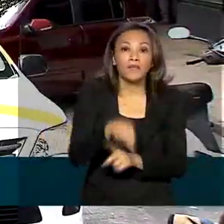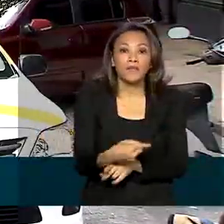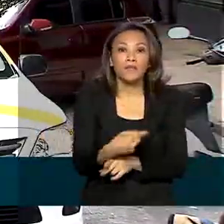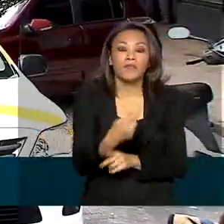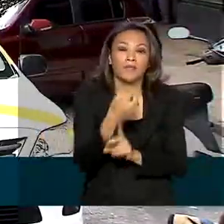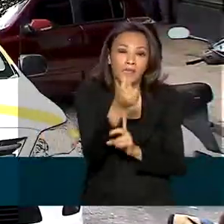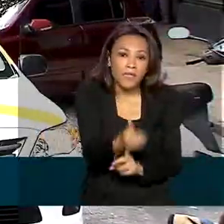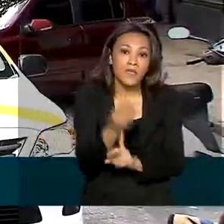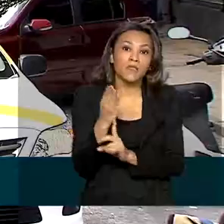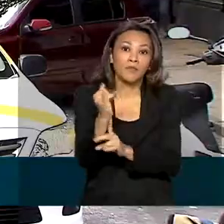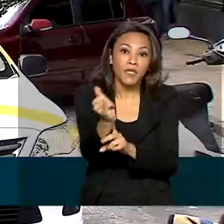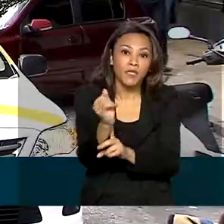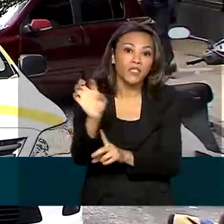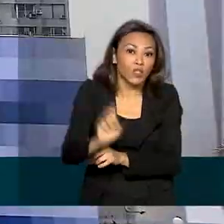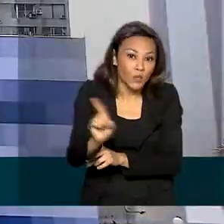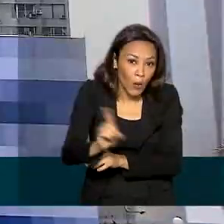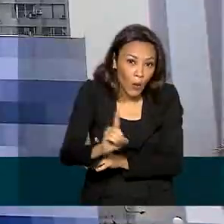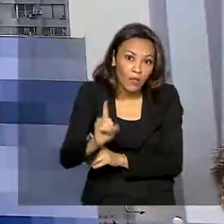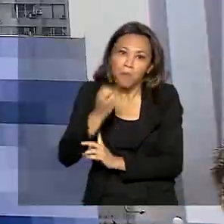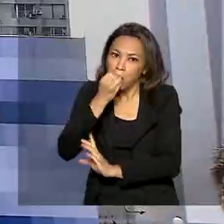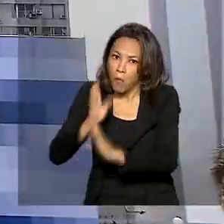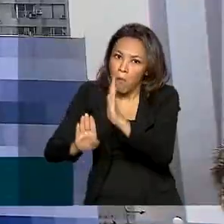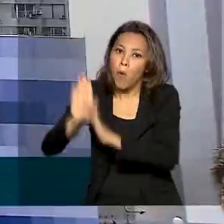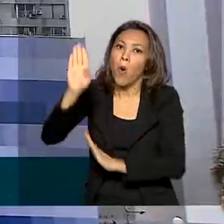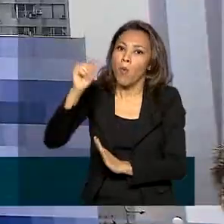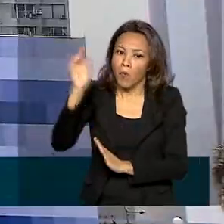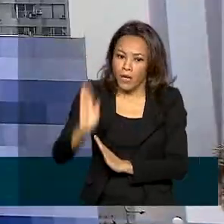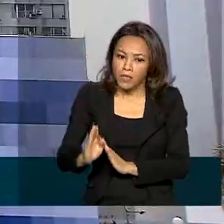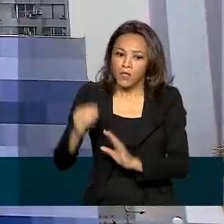US$ 3,6 bilhões, com superávit para o Brasil de